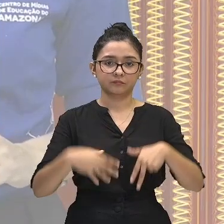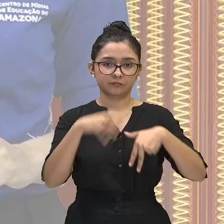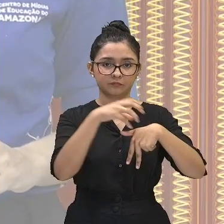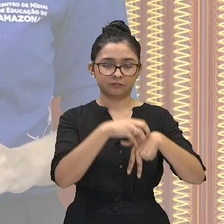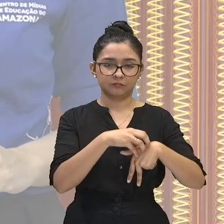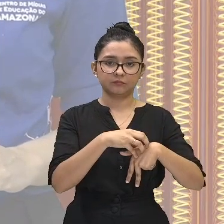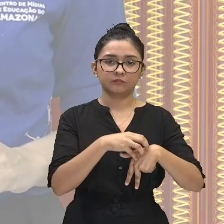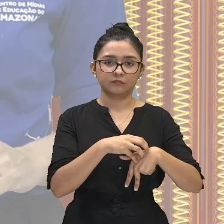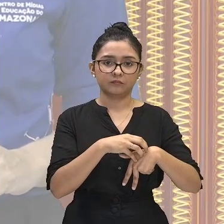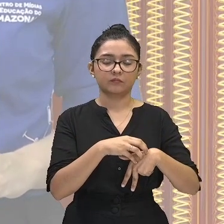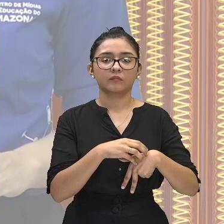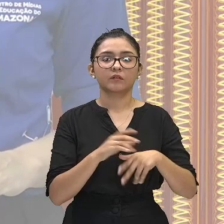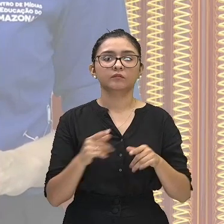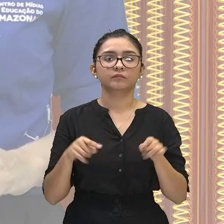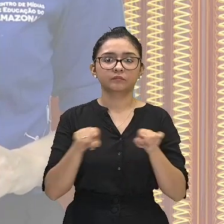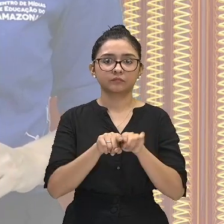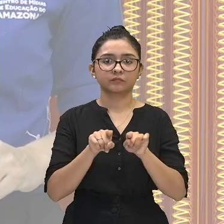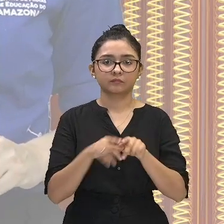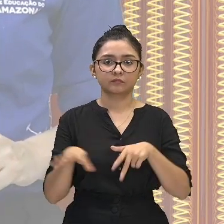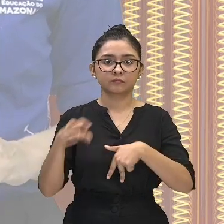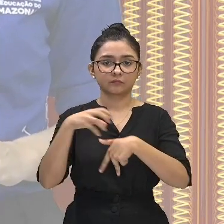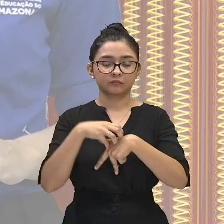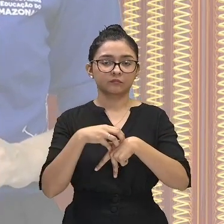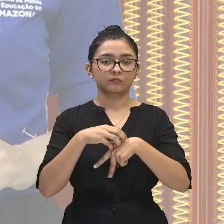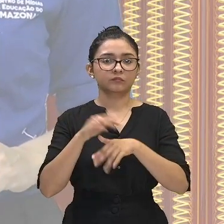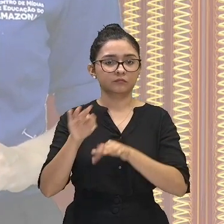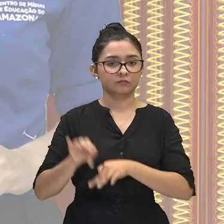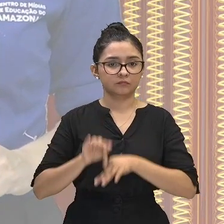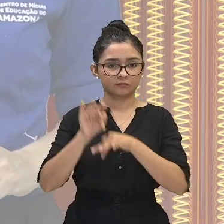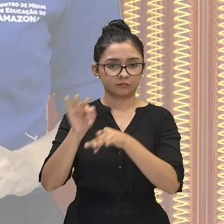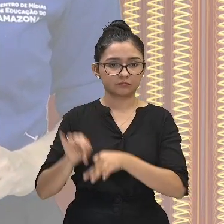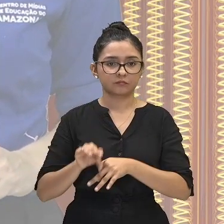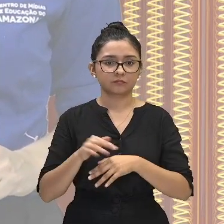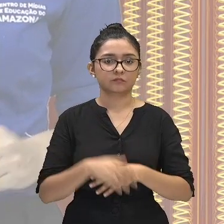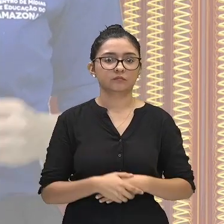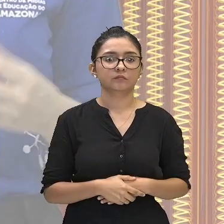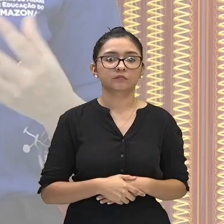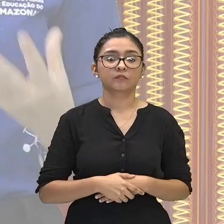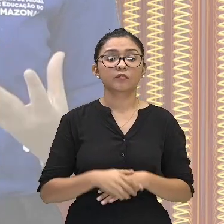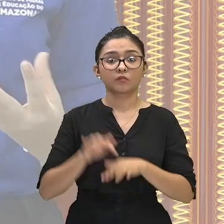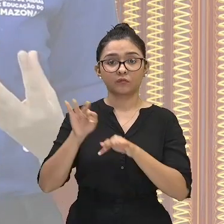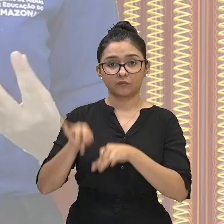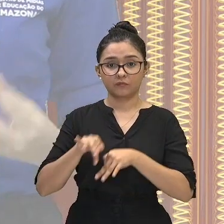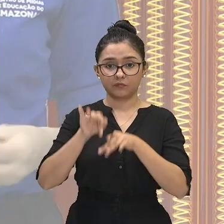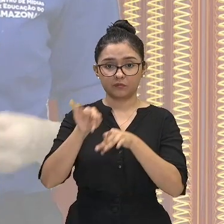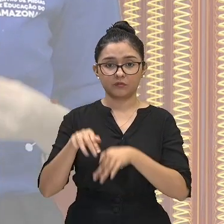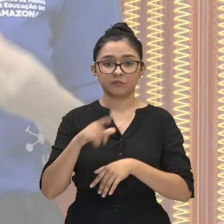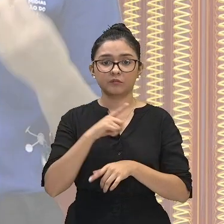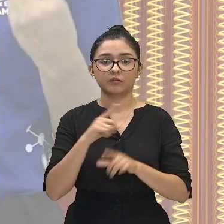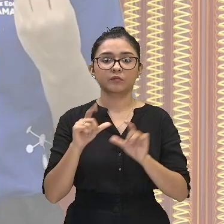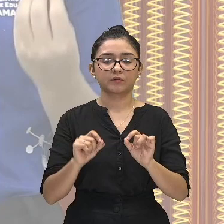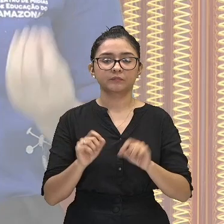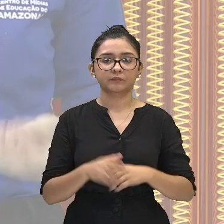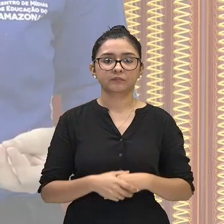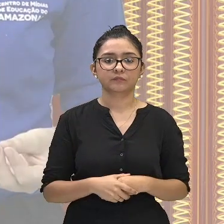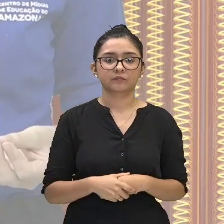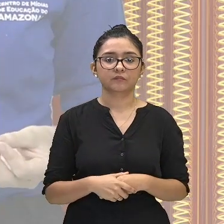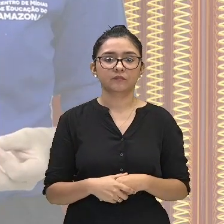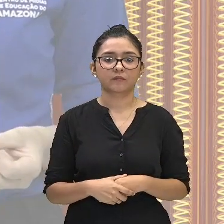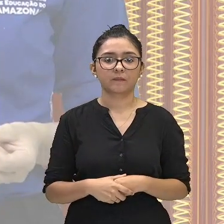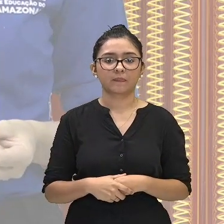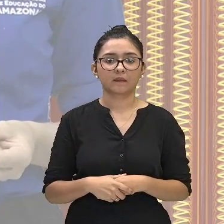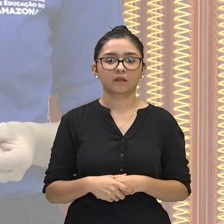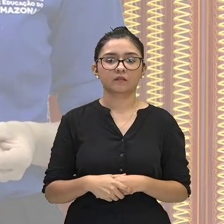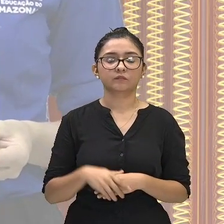as monarquias centralizadas. Nas monarquias feudais, nós temos então o